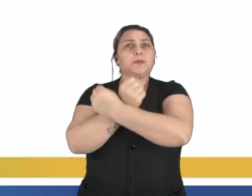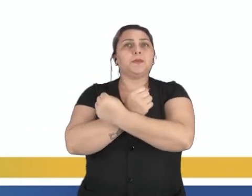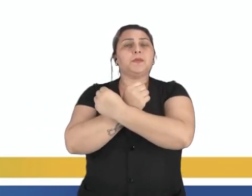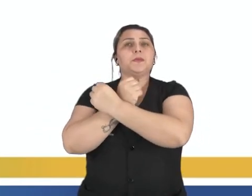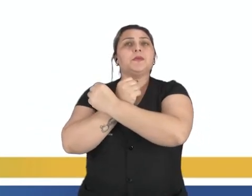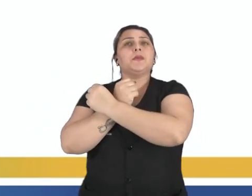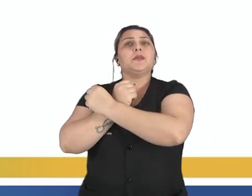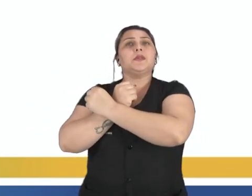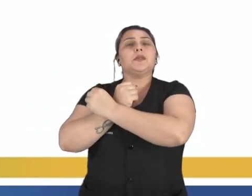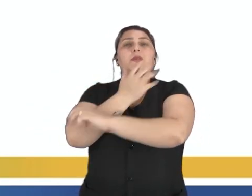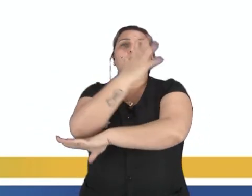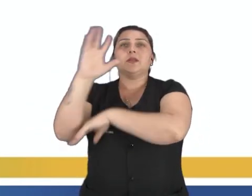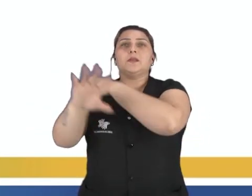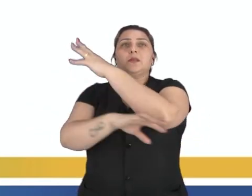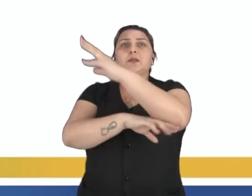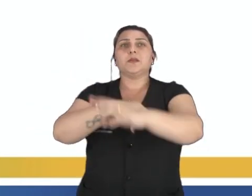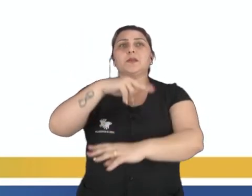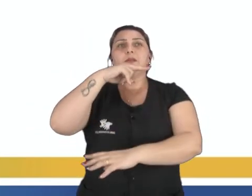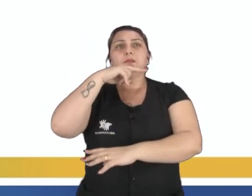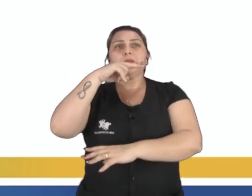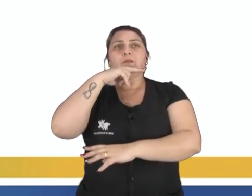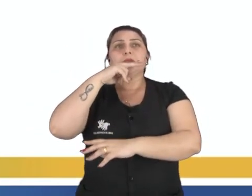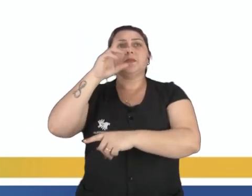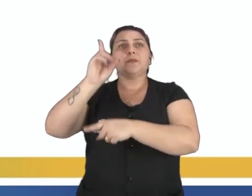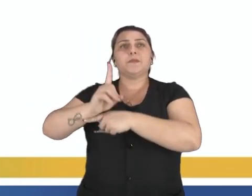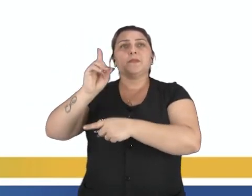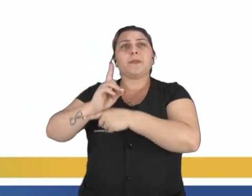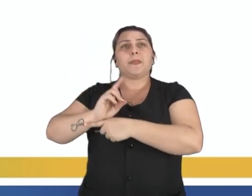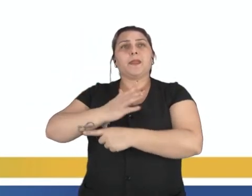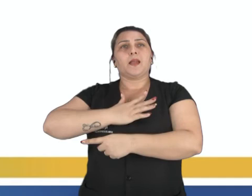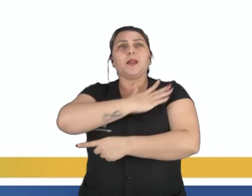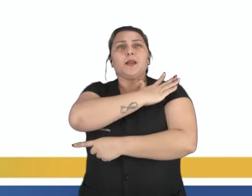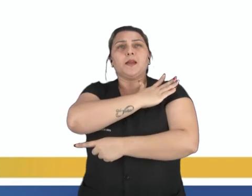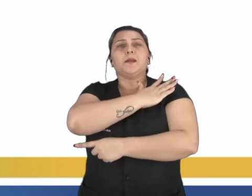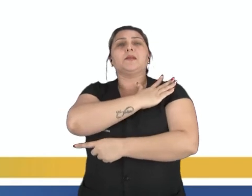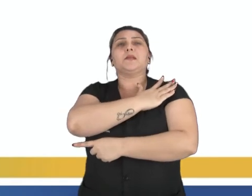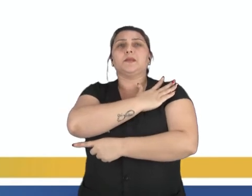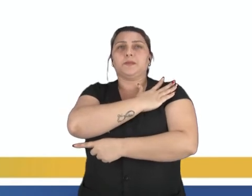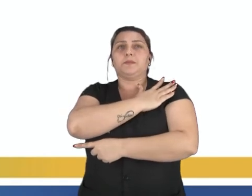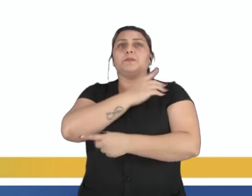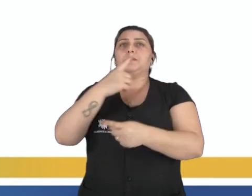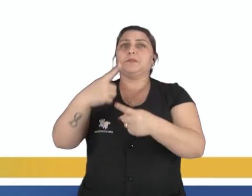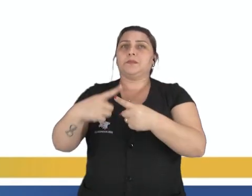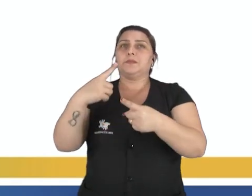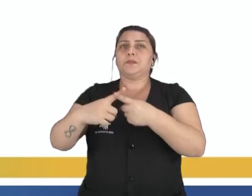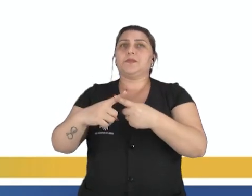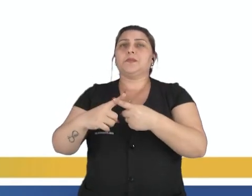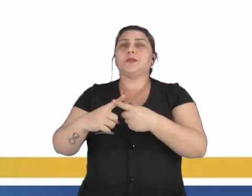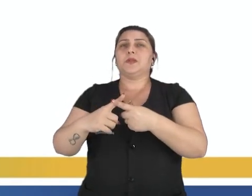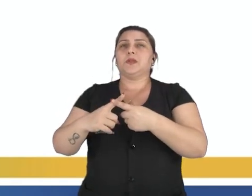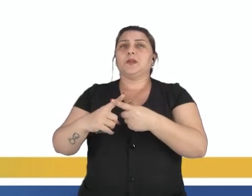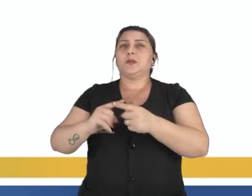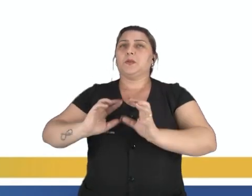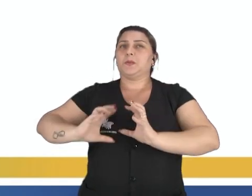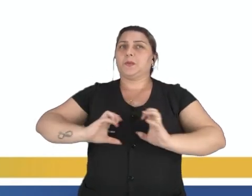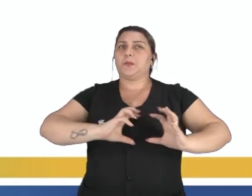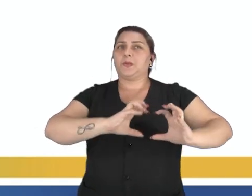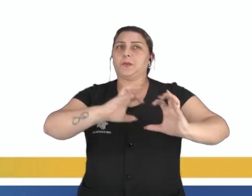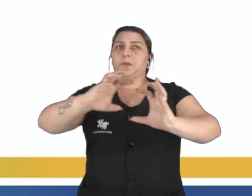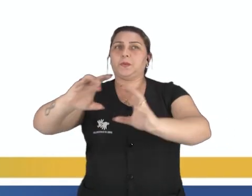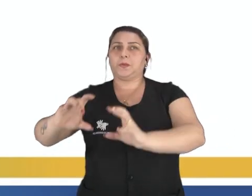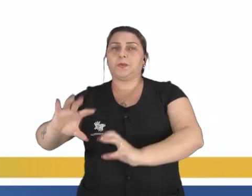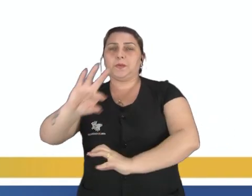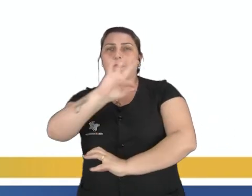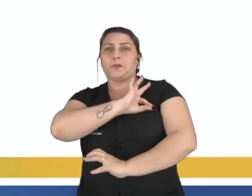nos engenhos como forma produtiva típica. D. Ditatorial, perturbada por um constante clima de